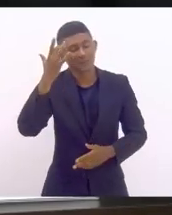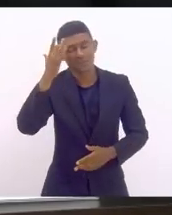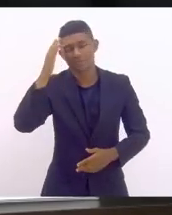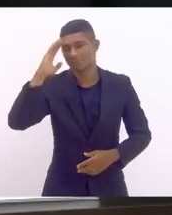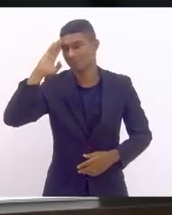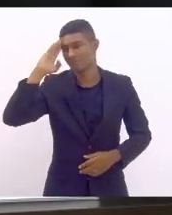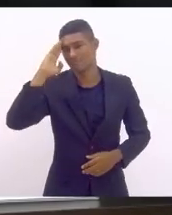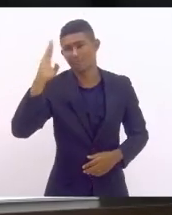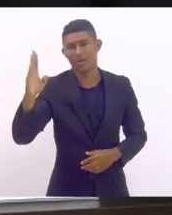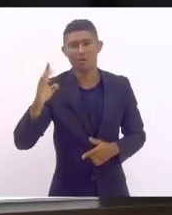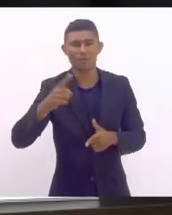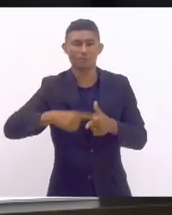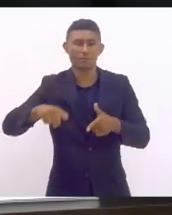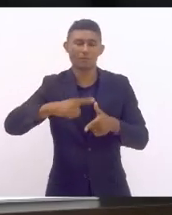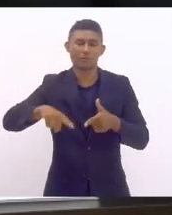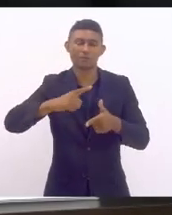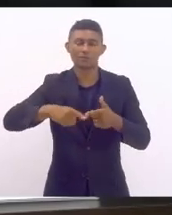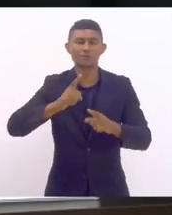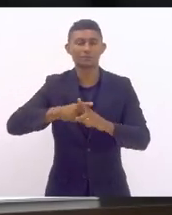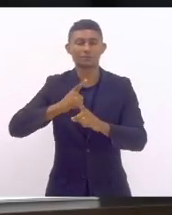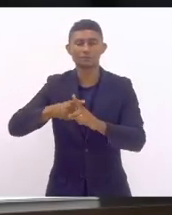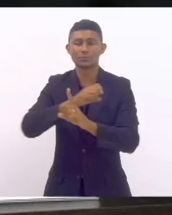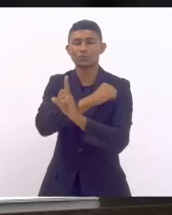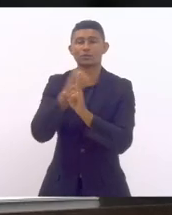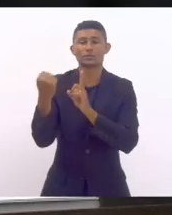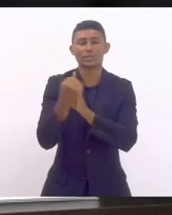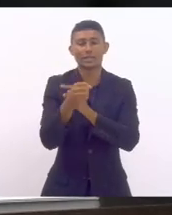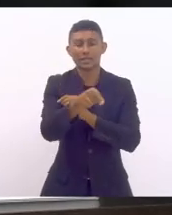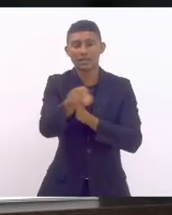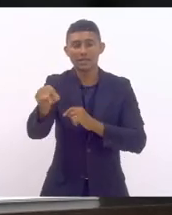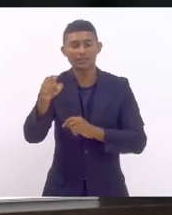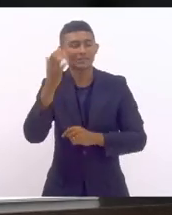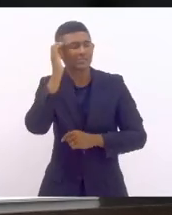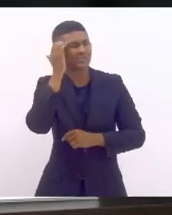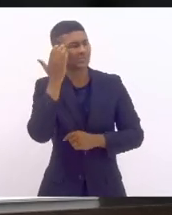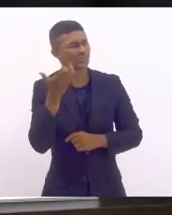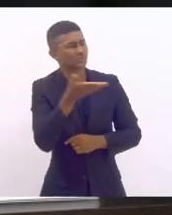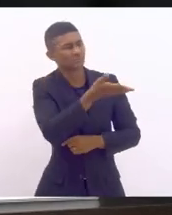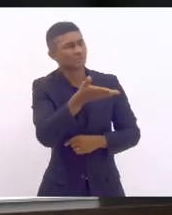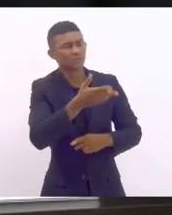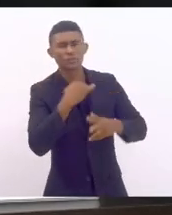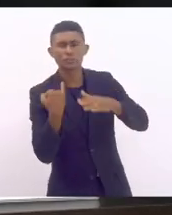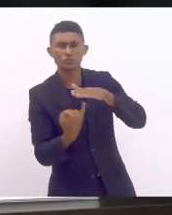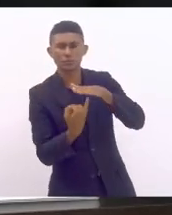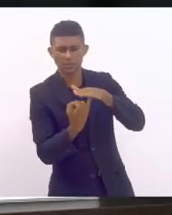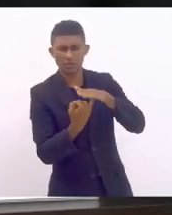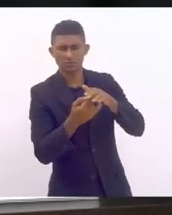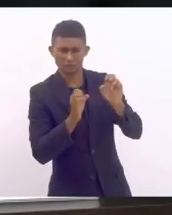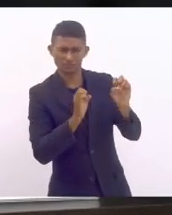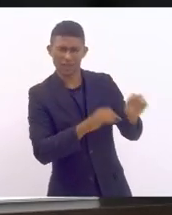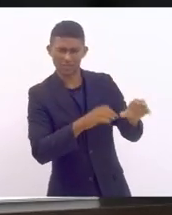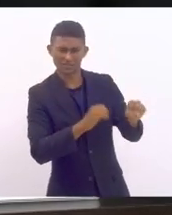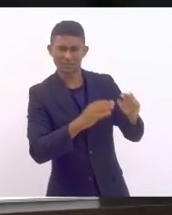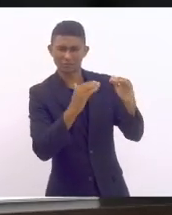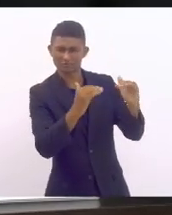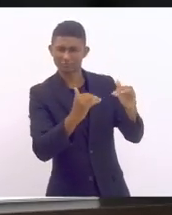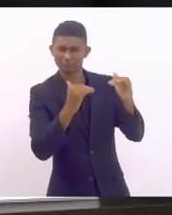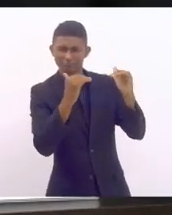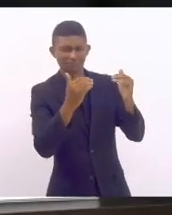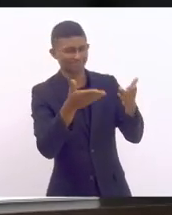situações dessa imagem da credibilidade de entender que uma instituição de educação superior como as nossas